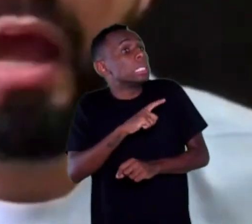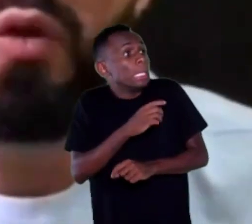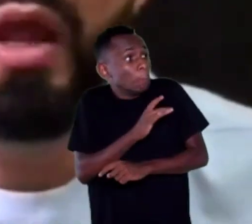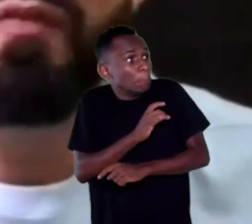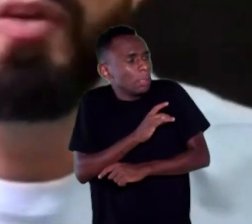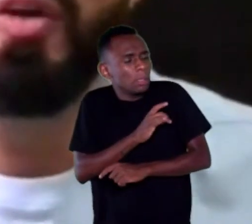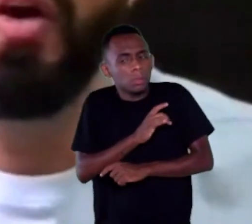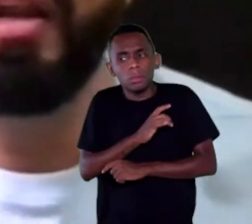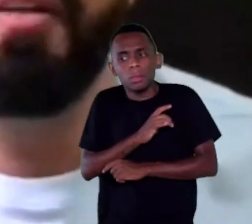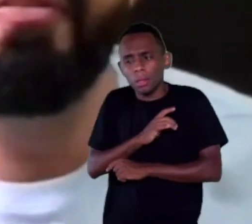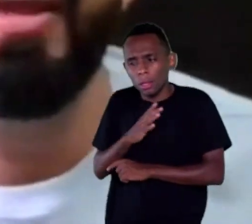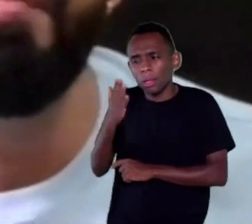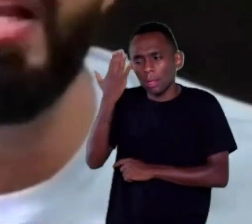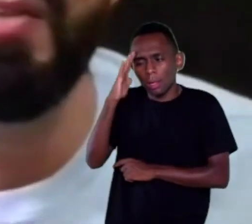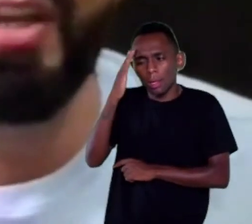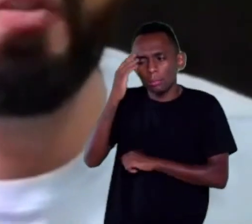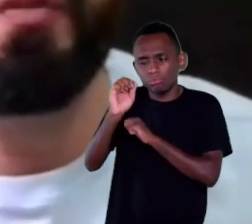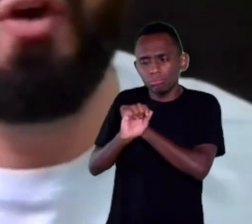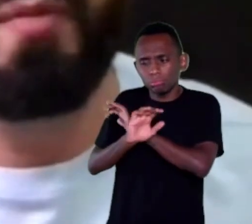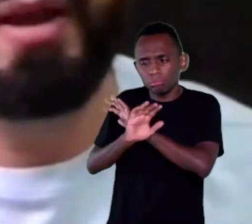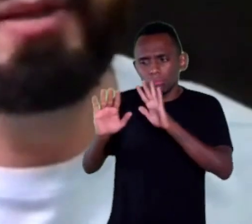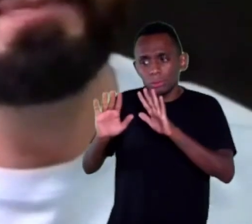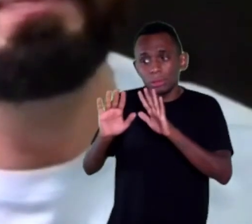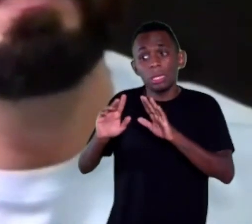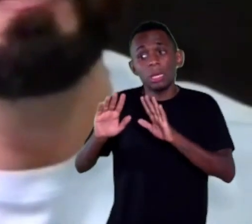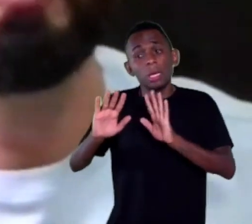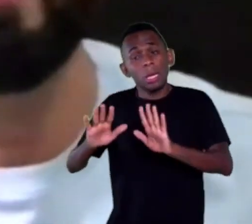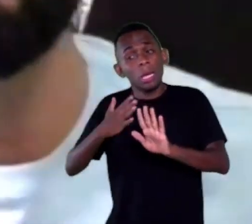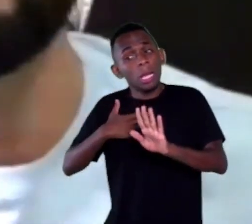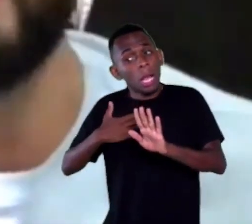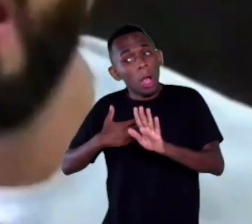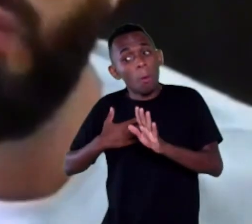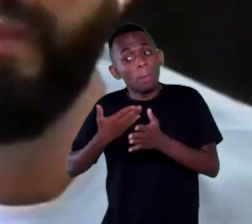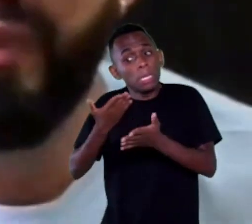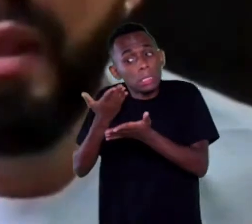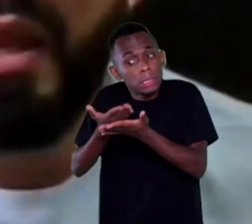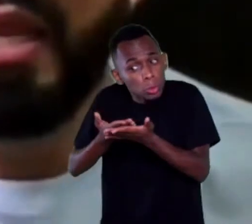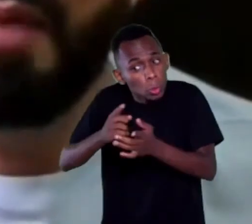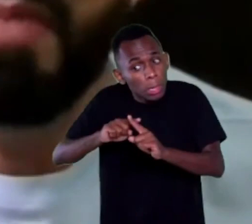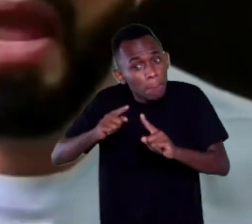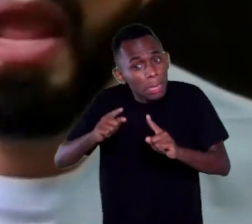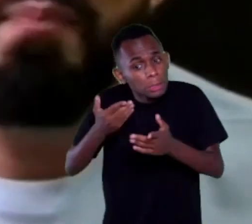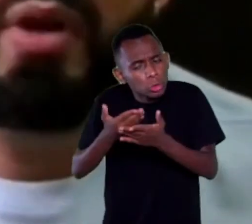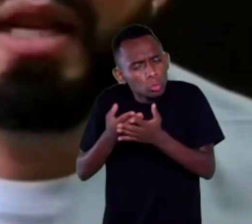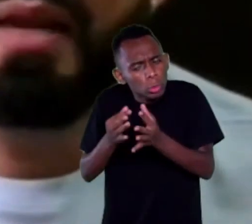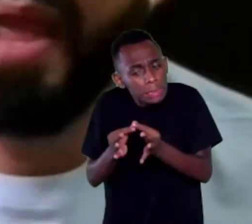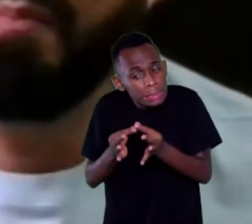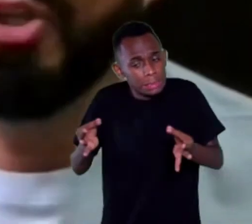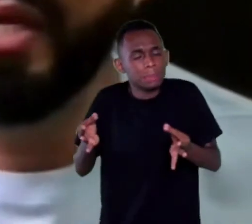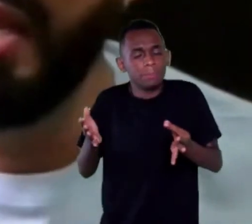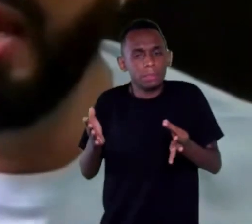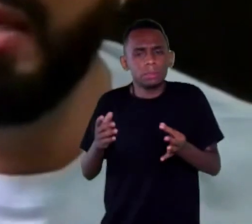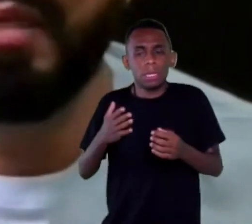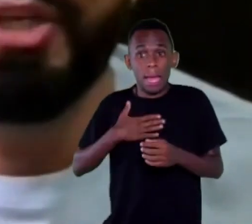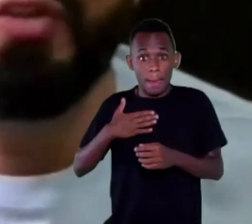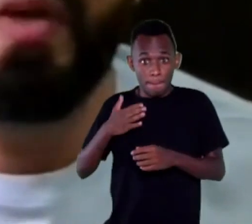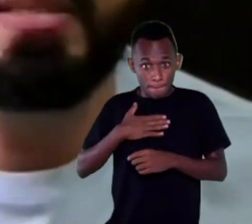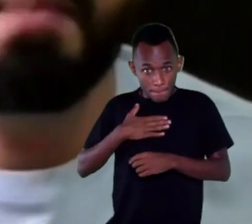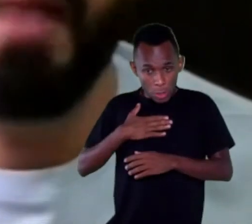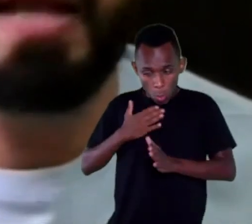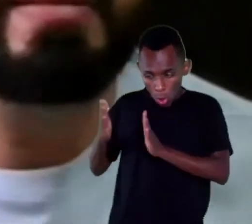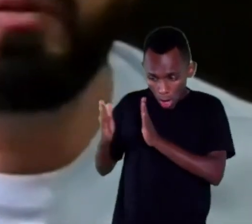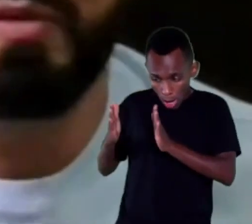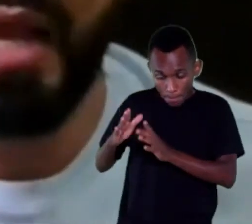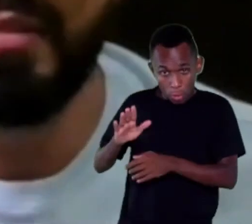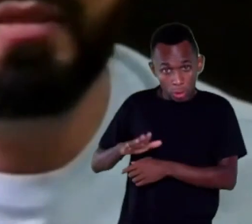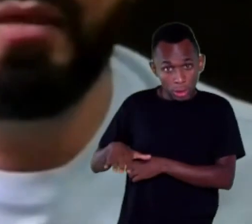o que ela falou. Ela falou assim, olha, vê, mas vê de forma superficial. E na minha época, né, na minha época de criança, a gente